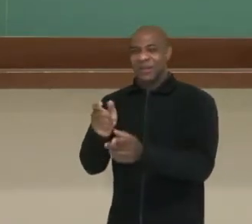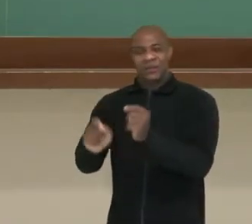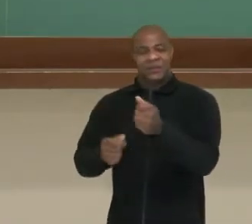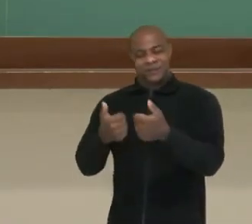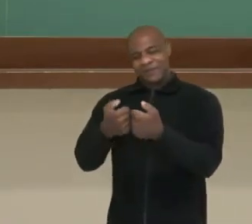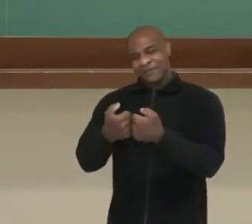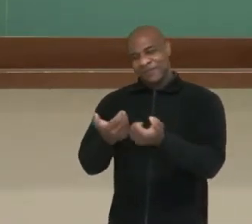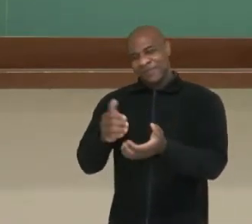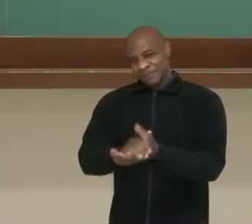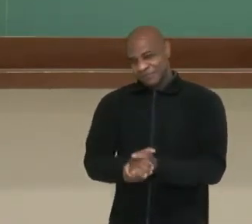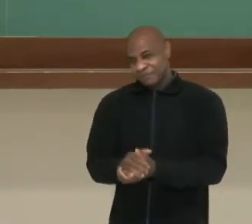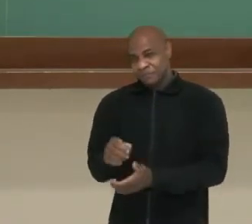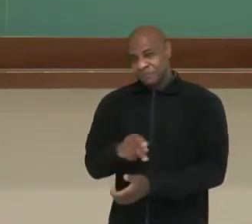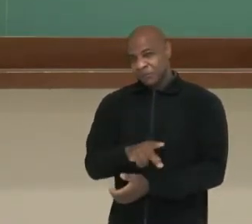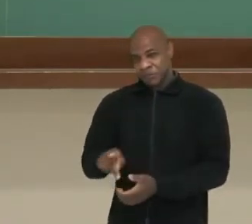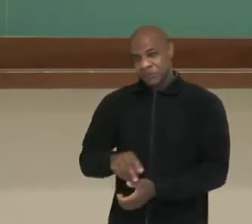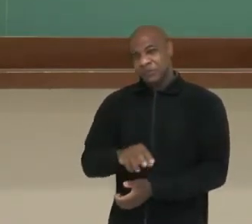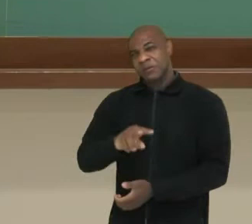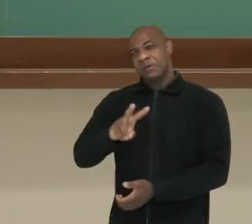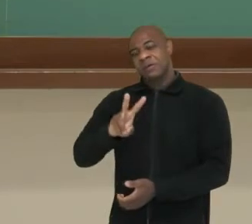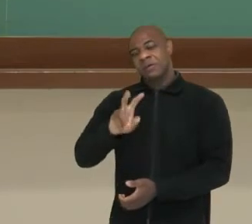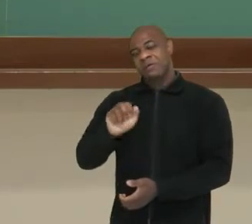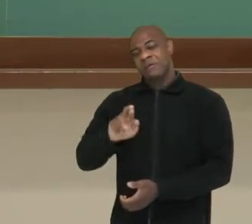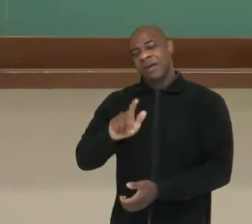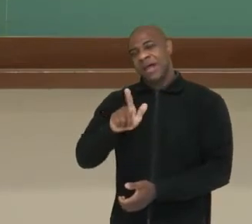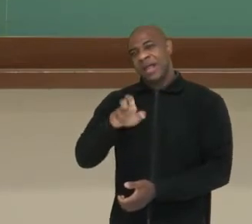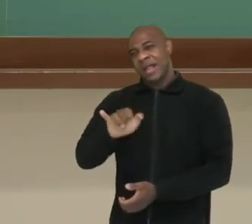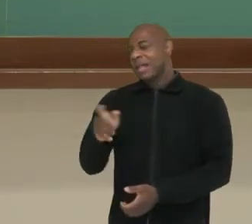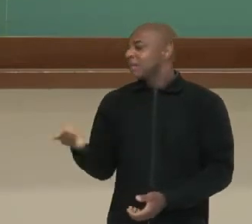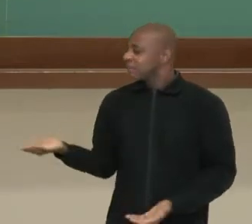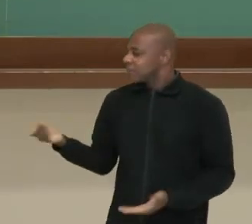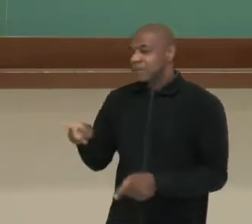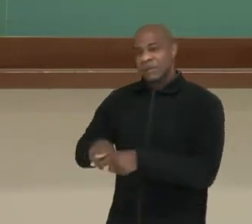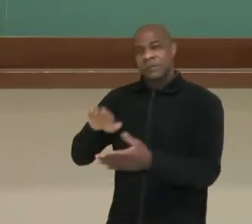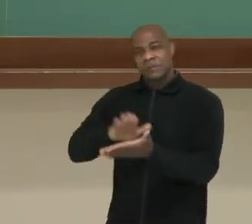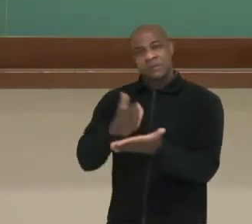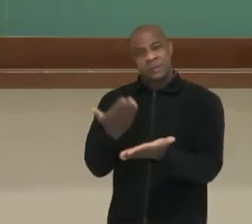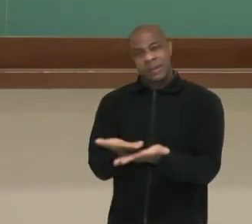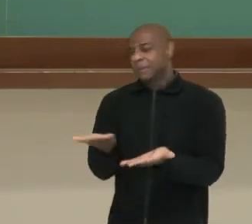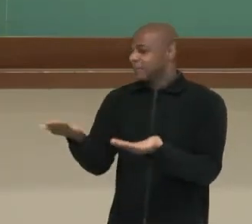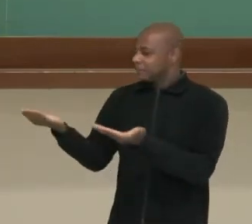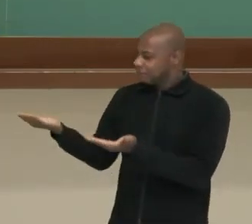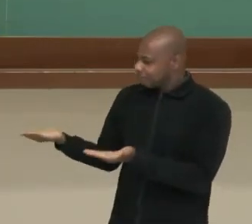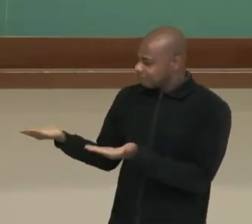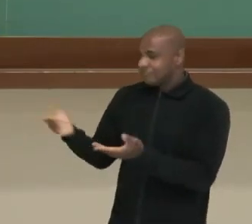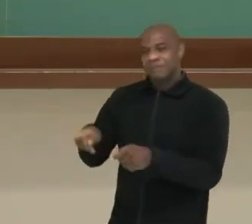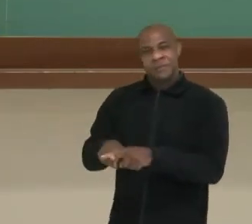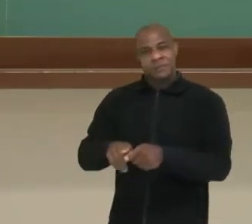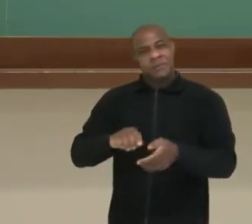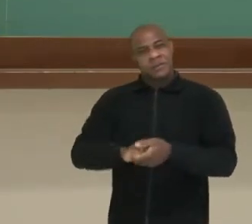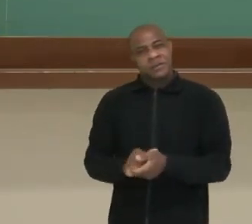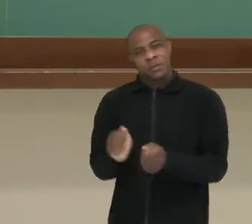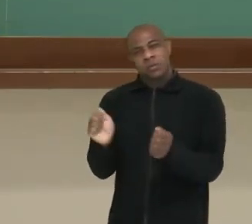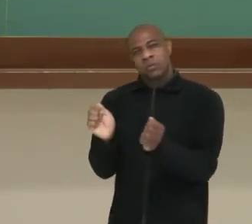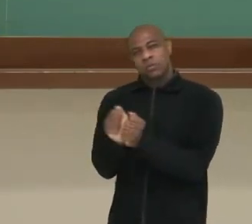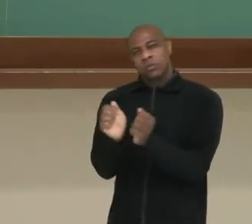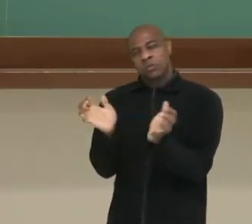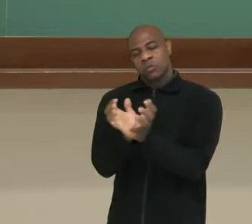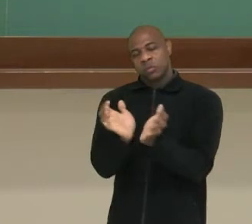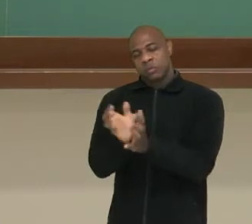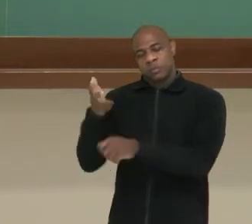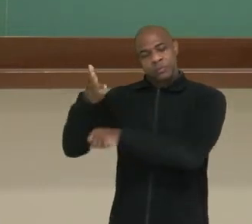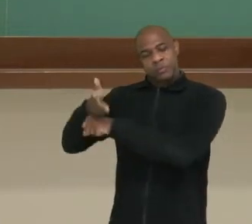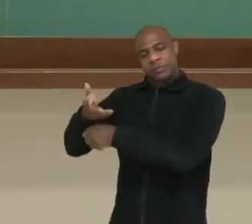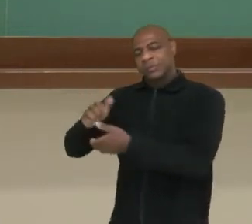você. Eu sou o professor Varley e aqui nós temos o nosso intérprete, o Valdilson, e juntamente com a equipe de gravação nós